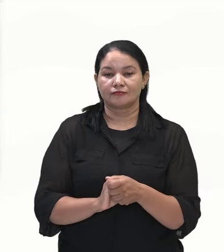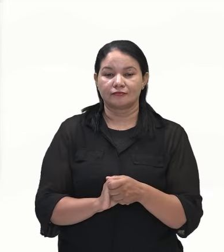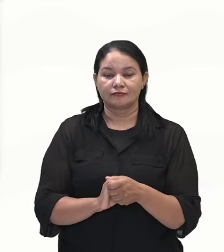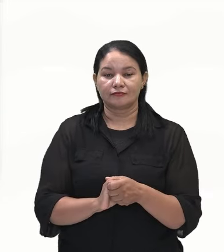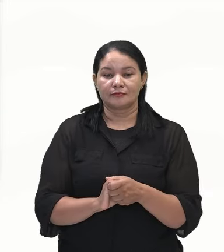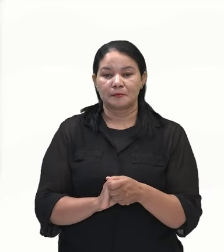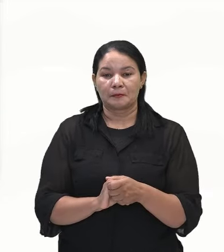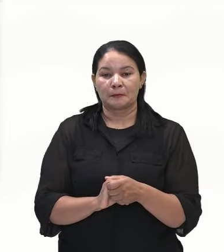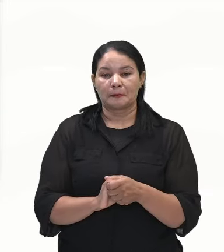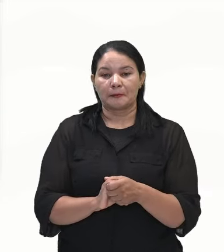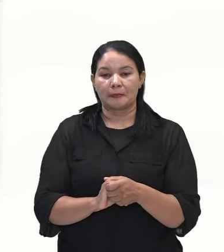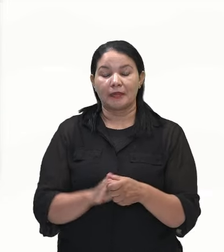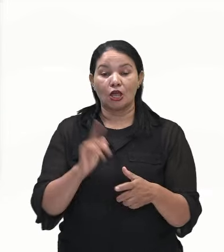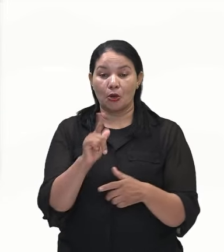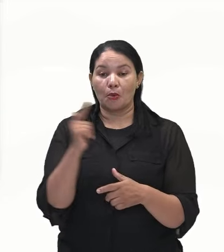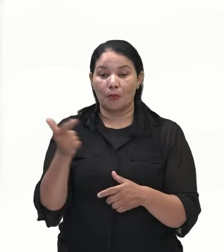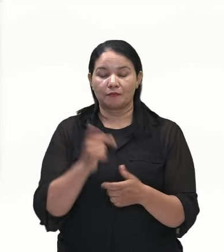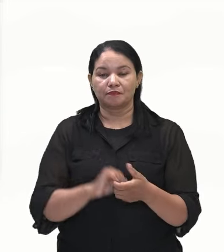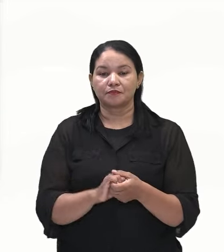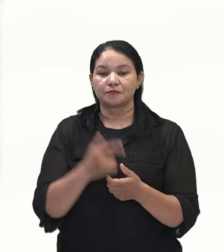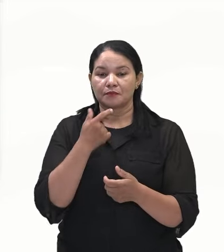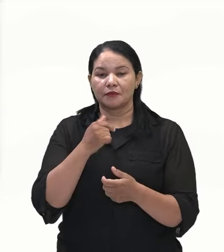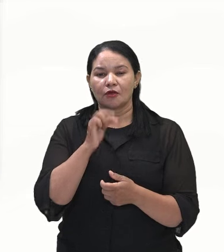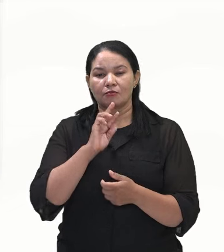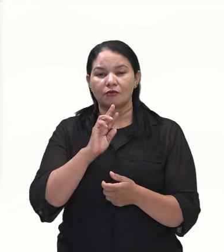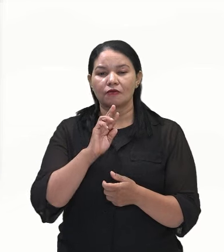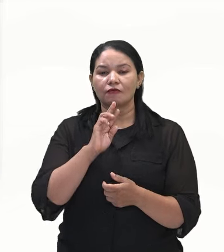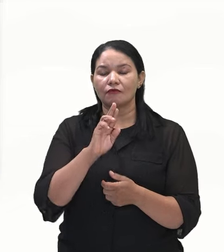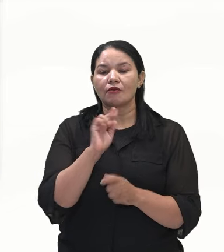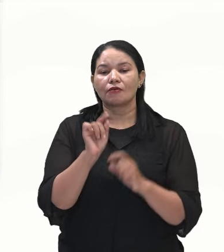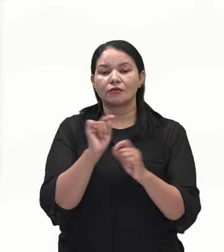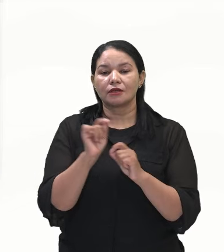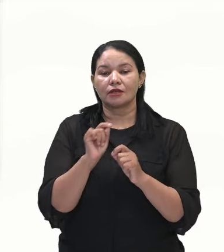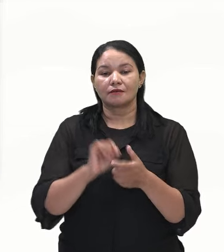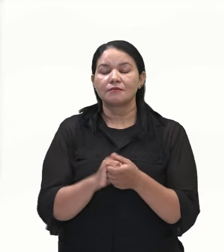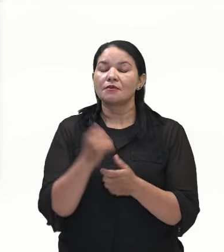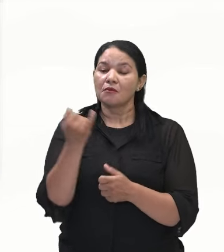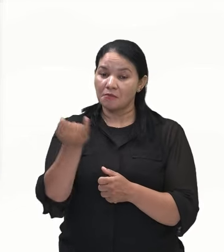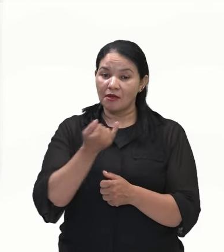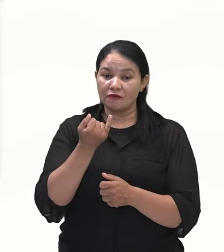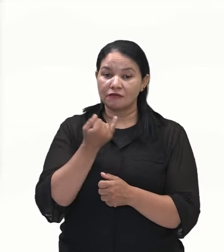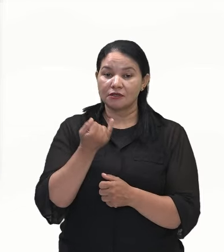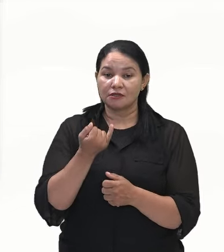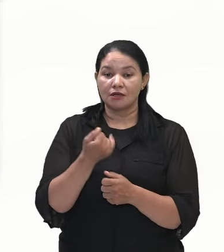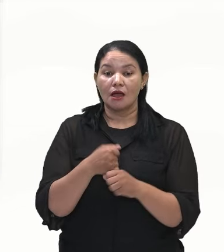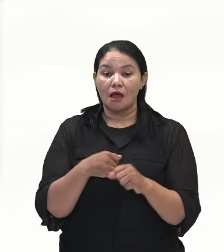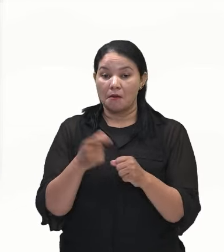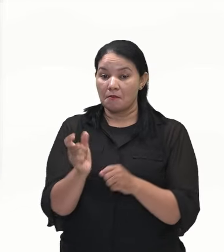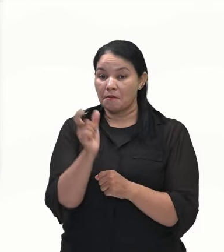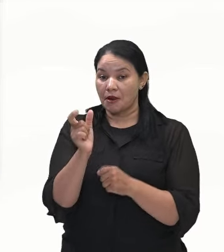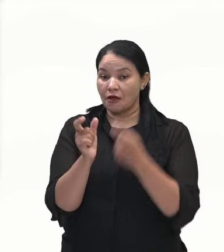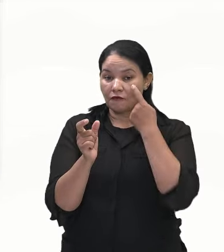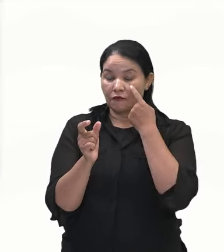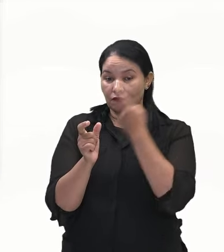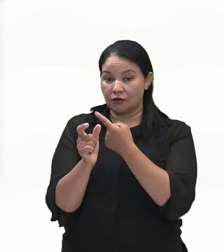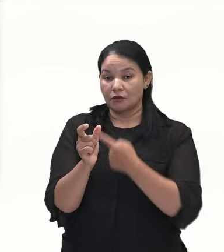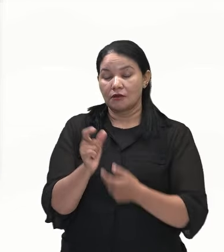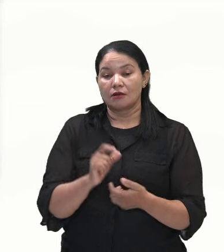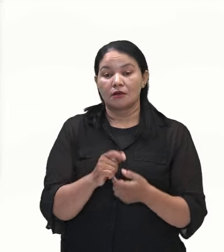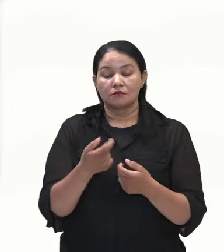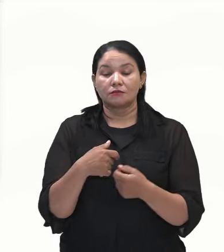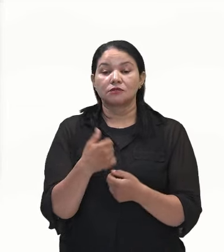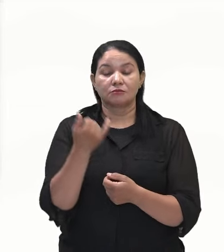Aí, let me know when you go. Deixe-me saber, me avise. Know é saber, conhecer, tá? Let me know, deixe-me saber.